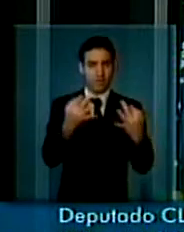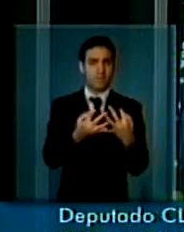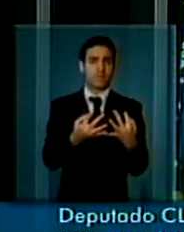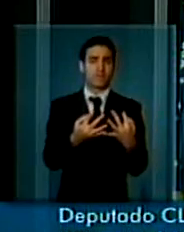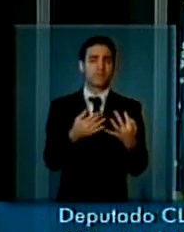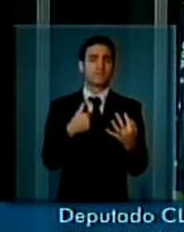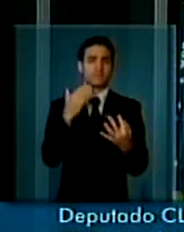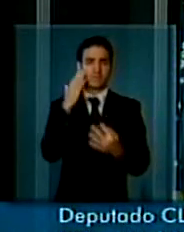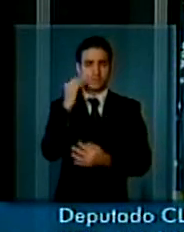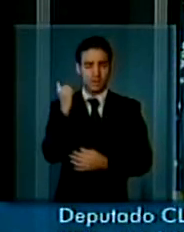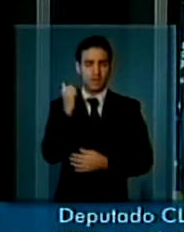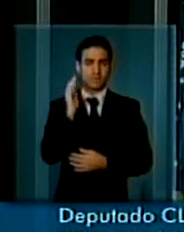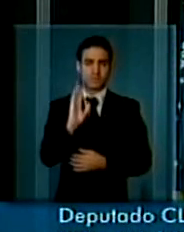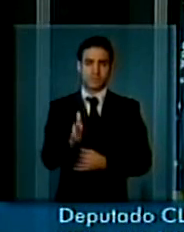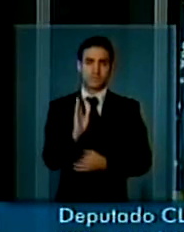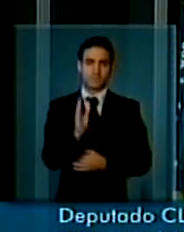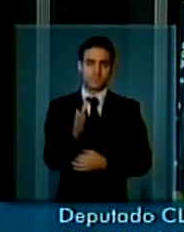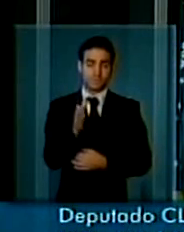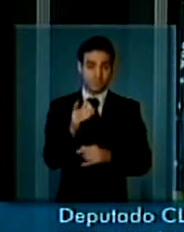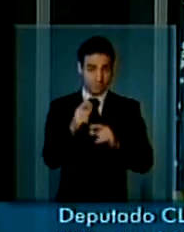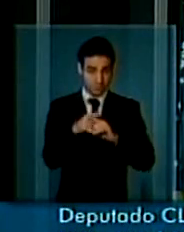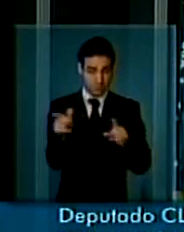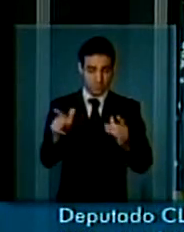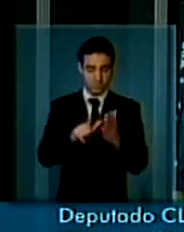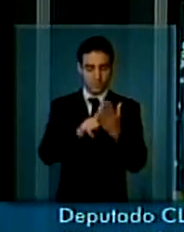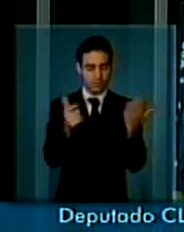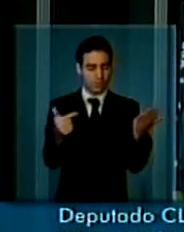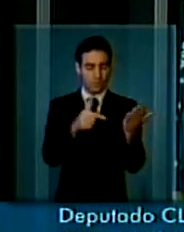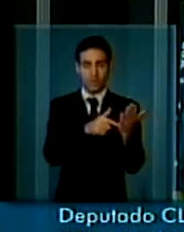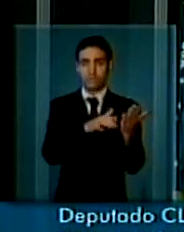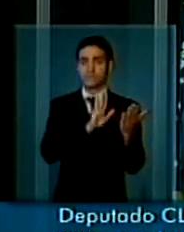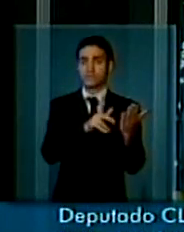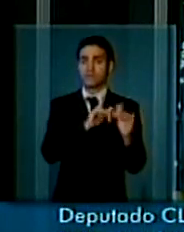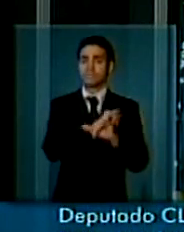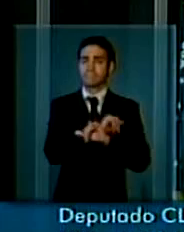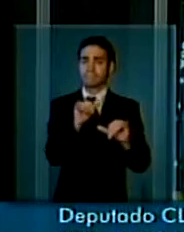têm consciência disso, mas os jornais publicaram